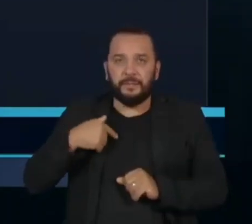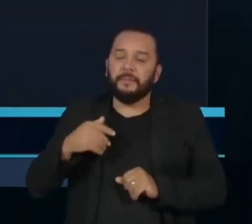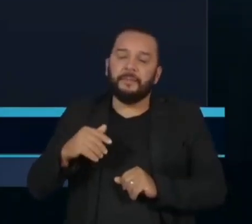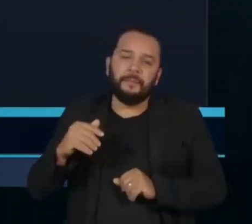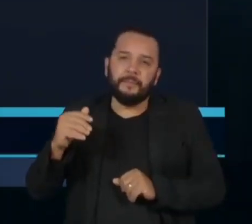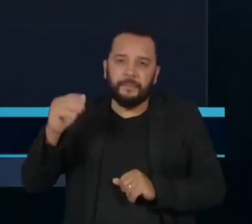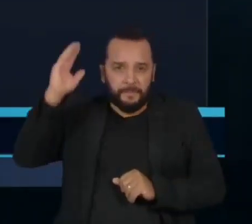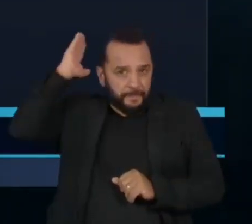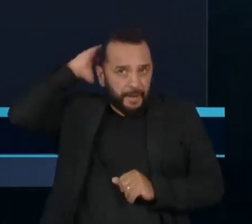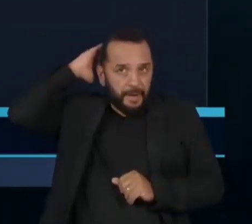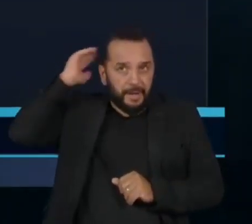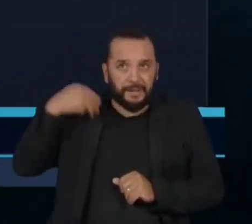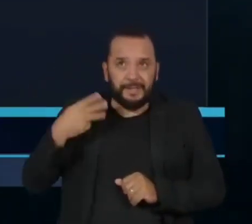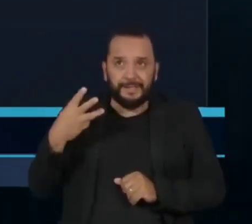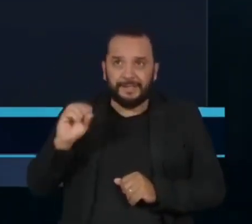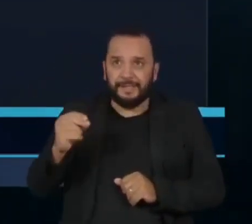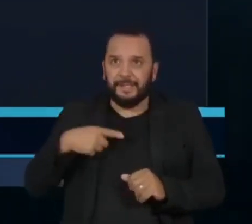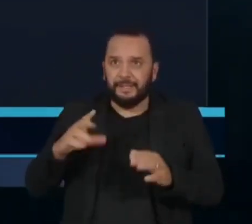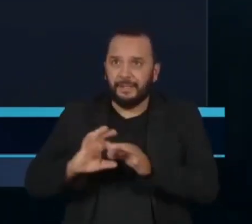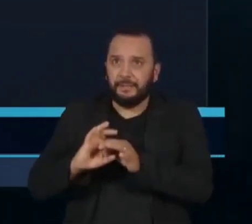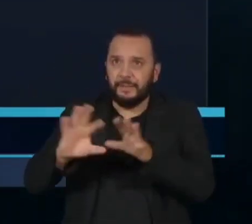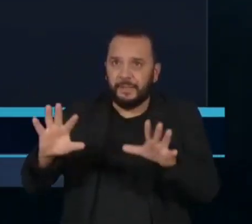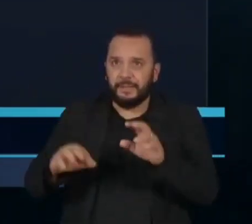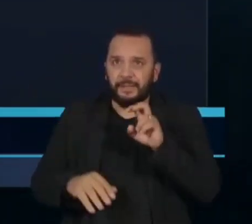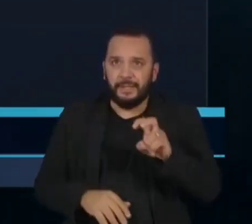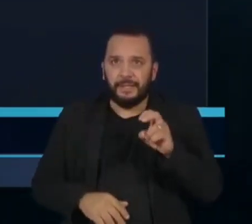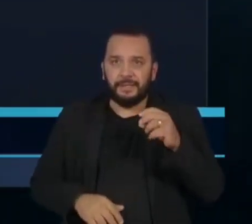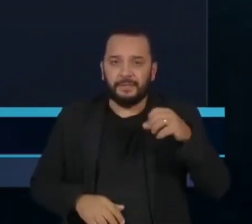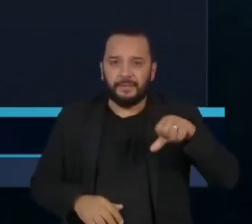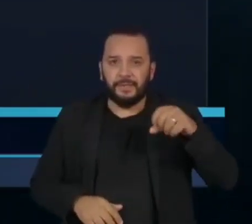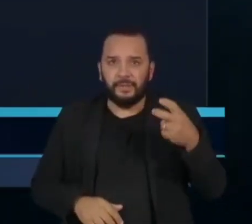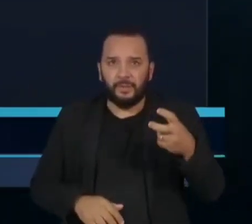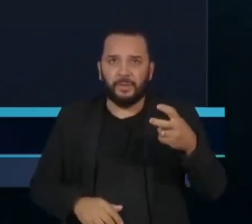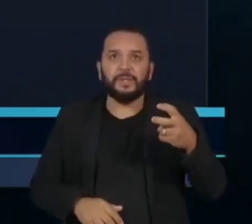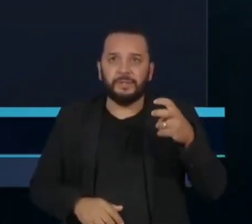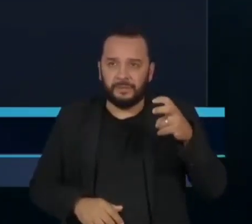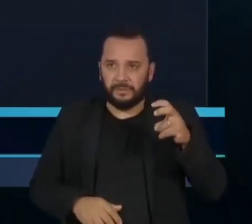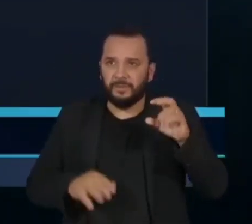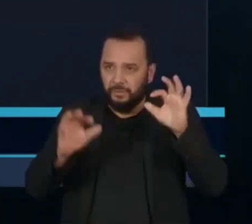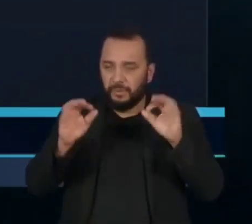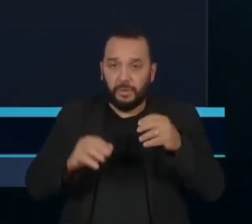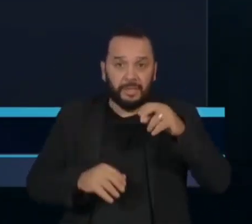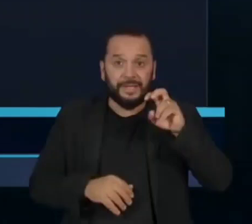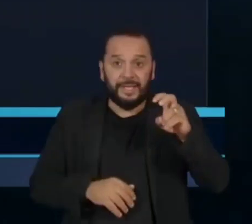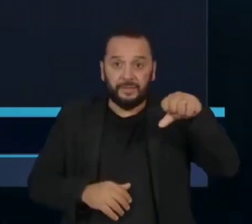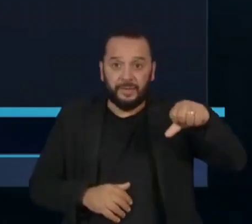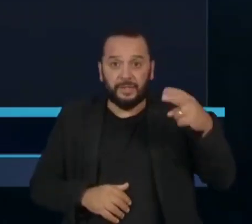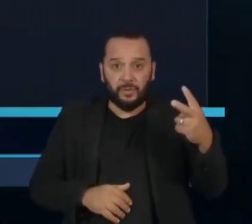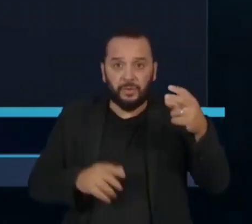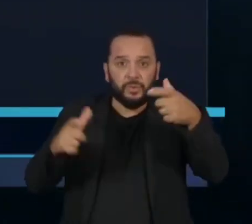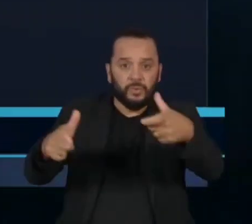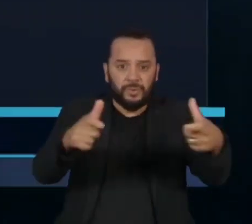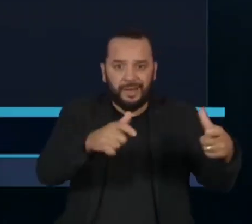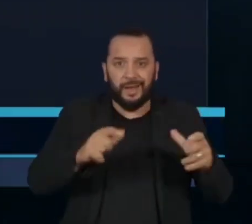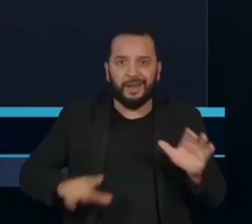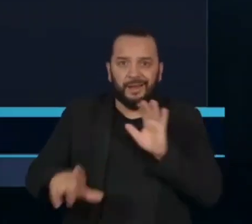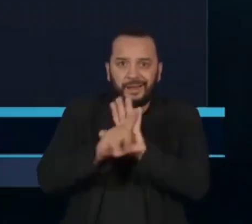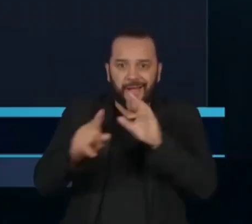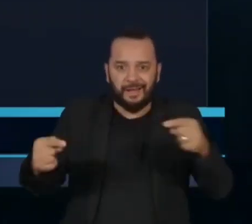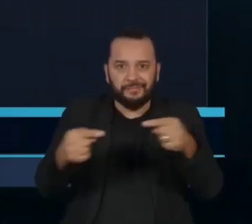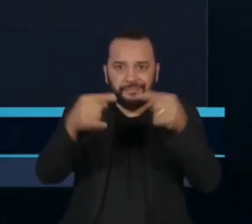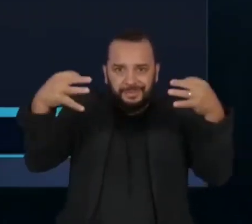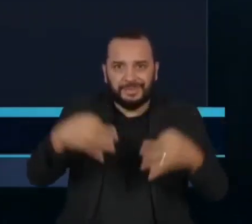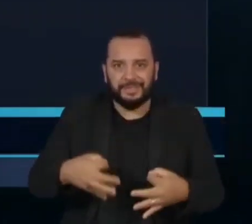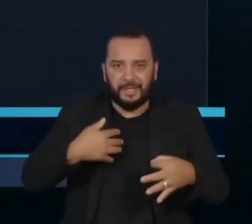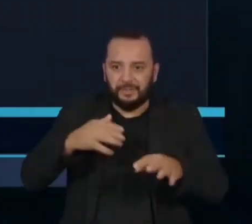Brasil. São 592 pontos de extração legalizados, mas de acordo com o portal, somente 21